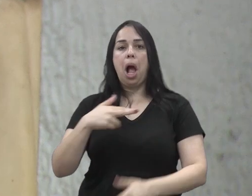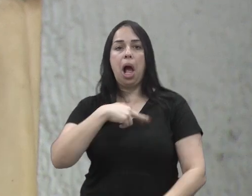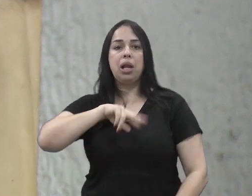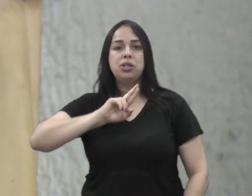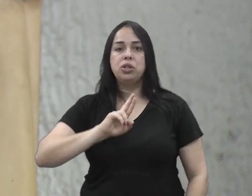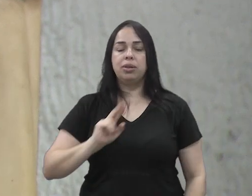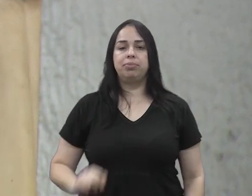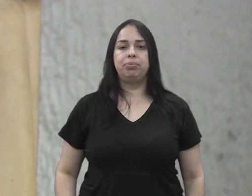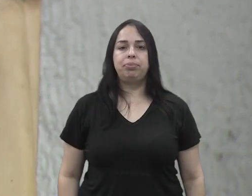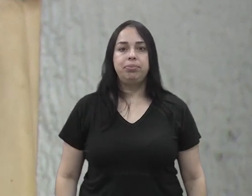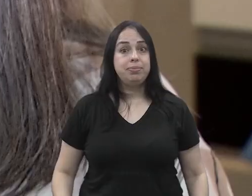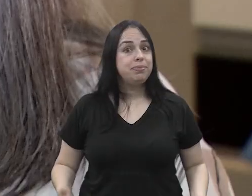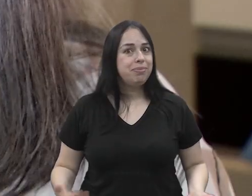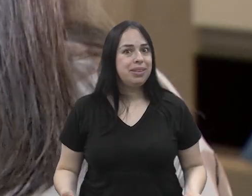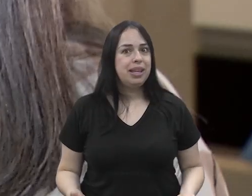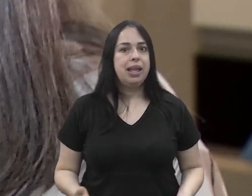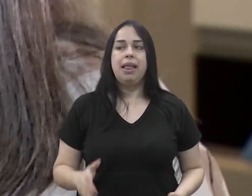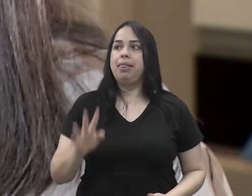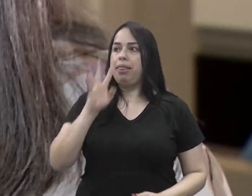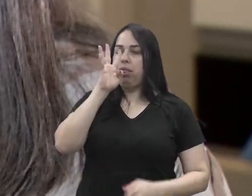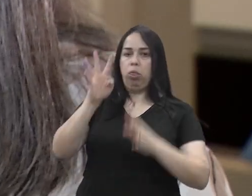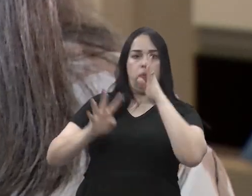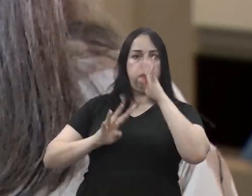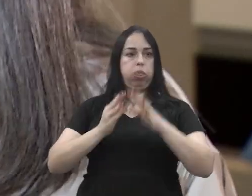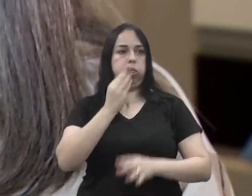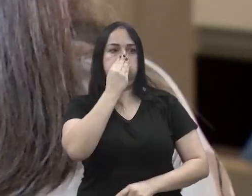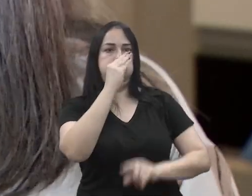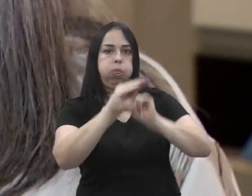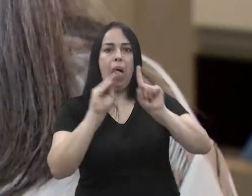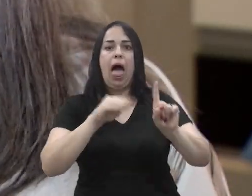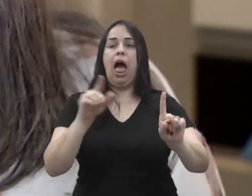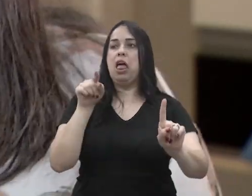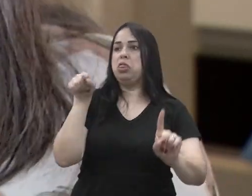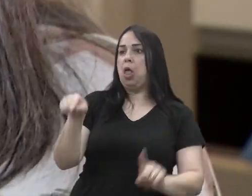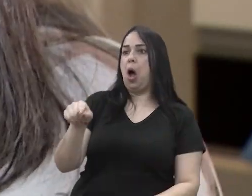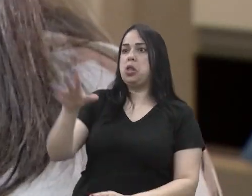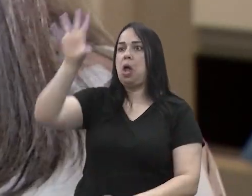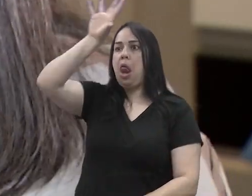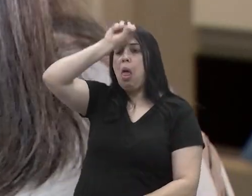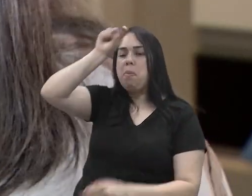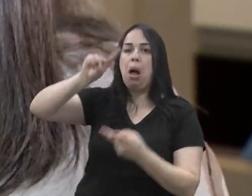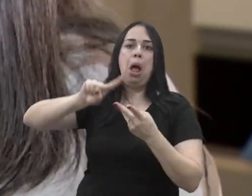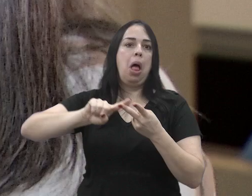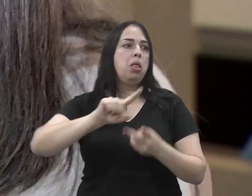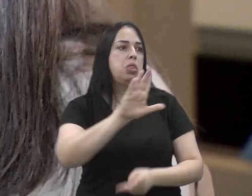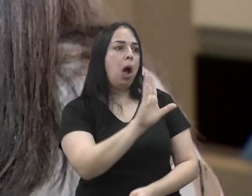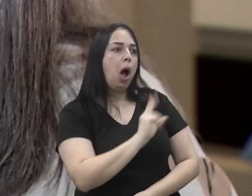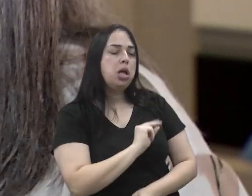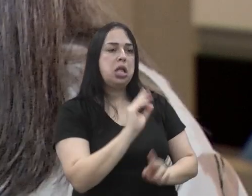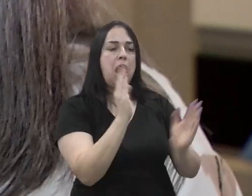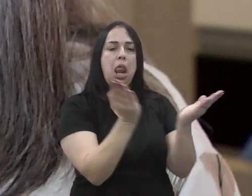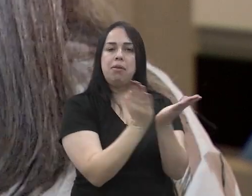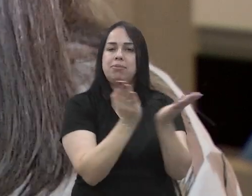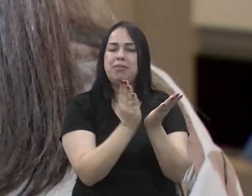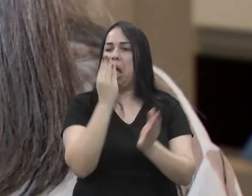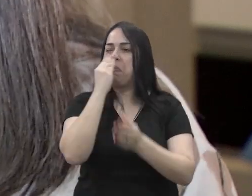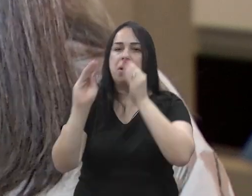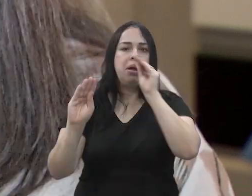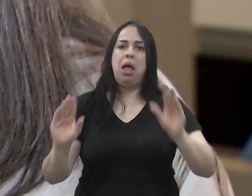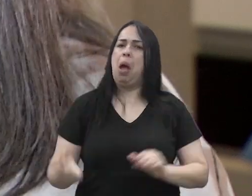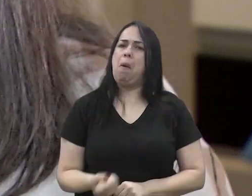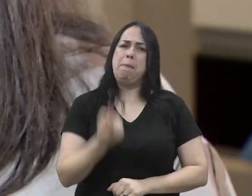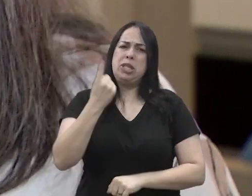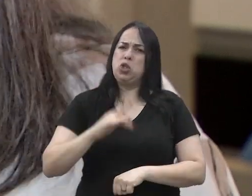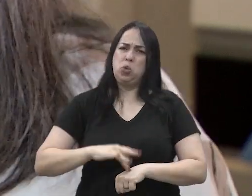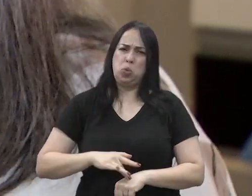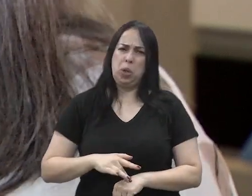ou qualquer outra escolha. As pessoas tratar mal, desprezar, porque, nossa, ela é umbanda, nossa, ela é evangélica, eu acho